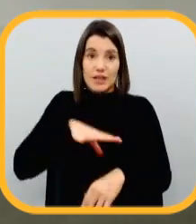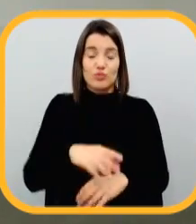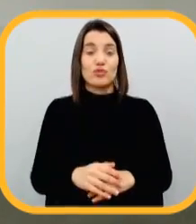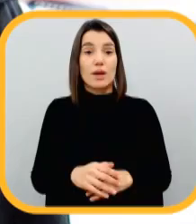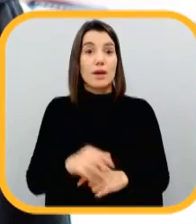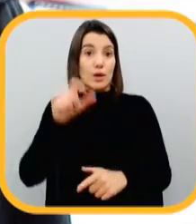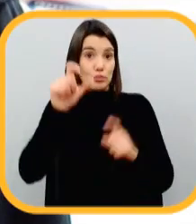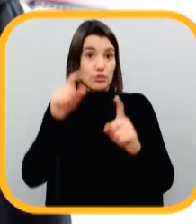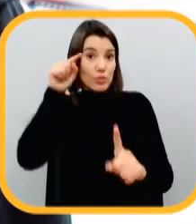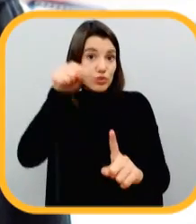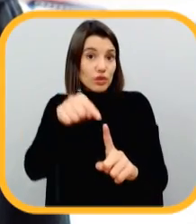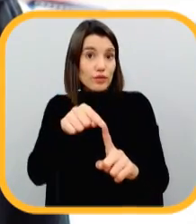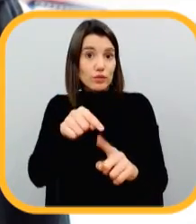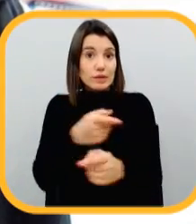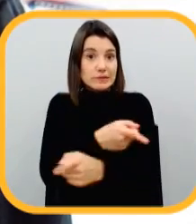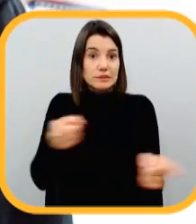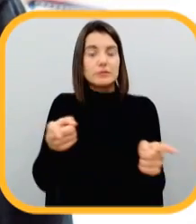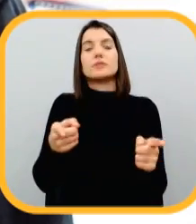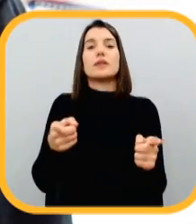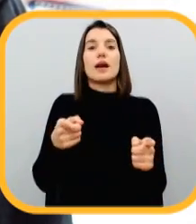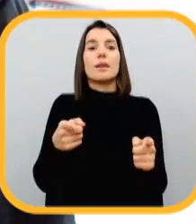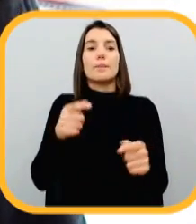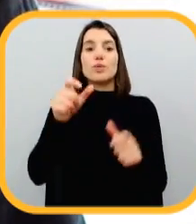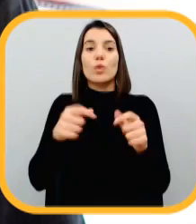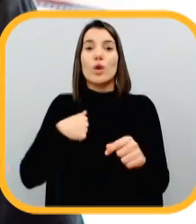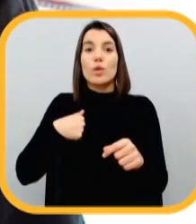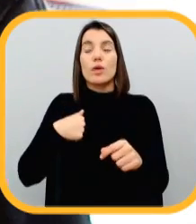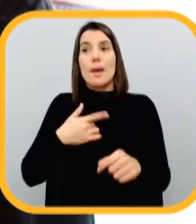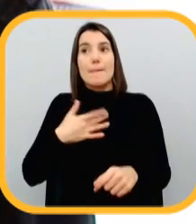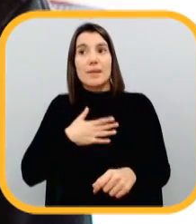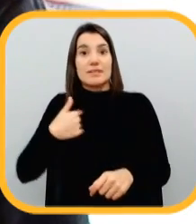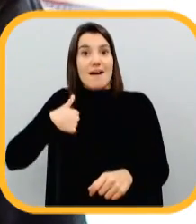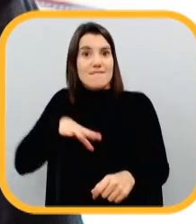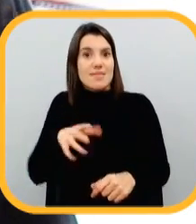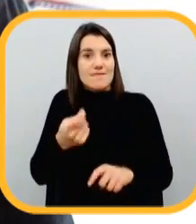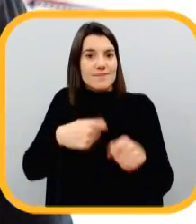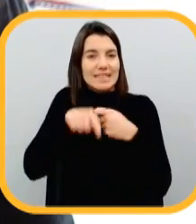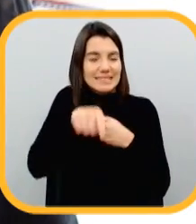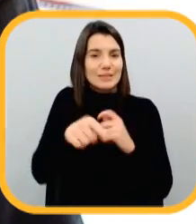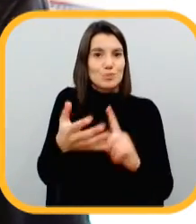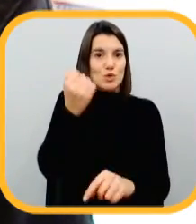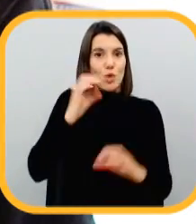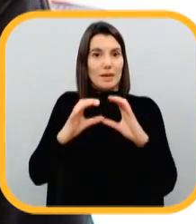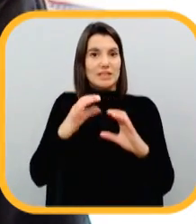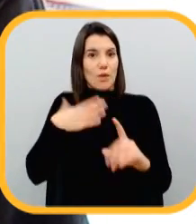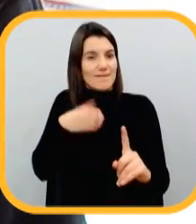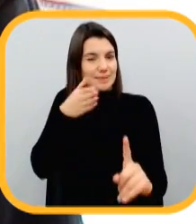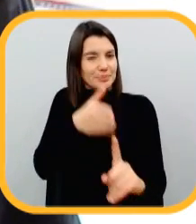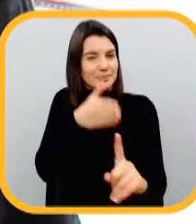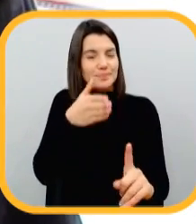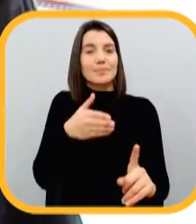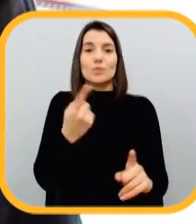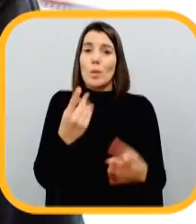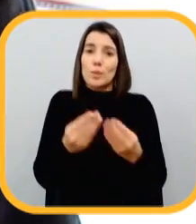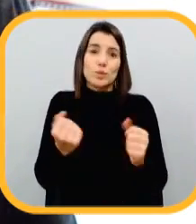e queremos realizar. O público-alvo caracteriza, portanto, qual é o público ao qual uma empresa quer alcançar com a comunicação de